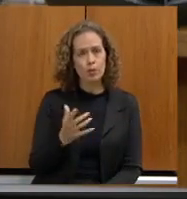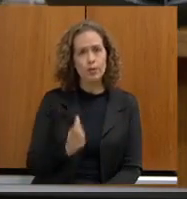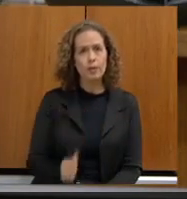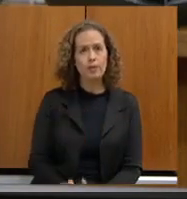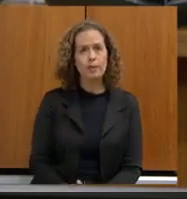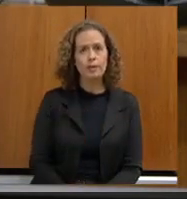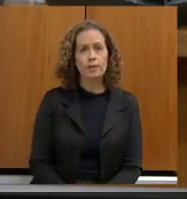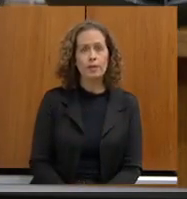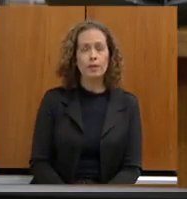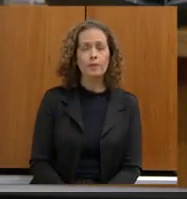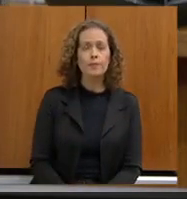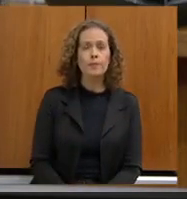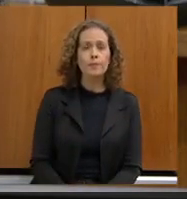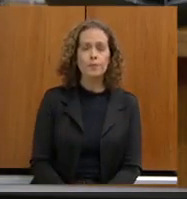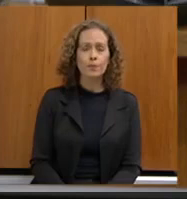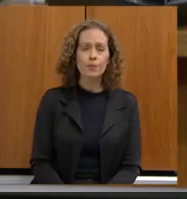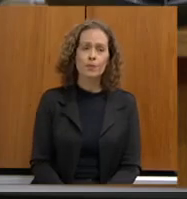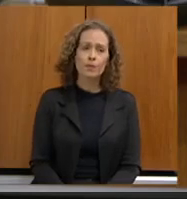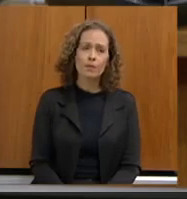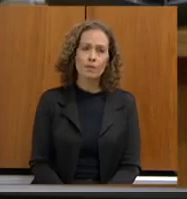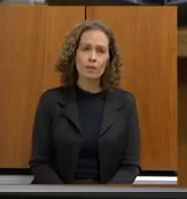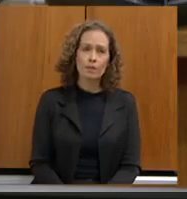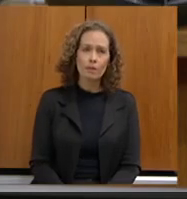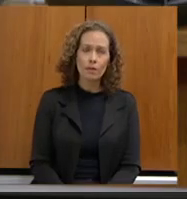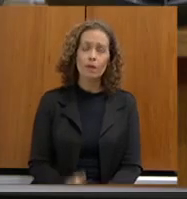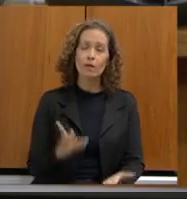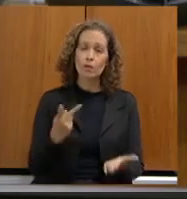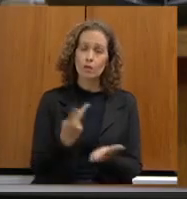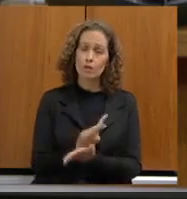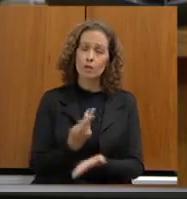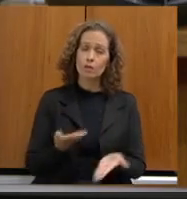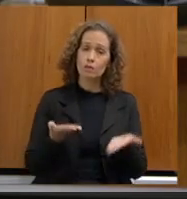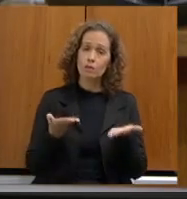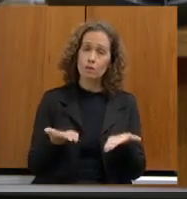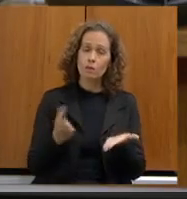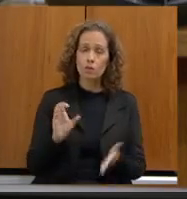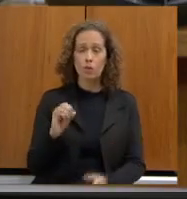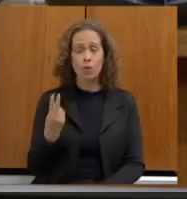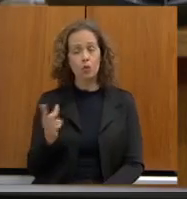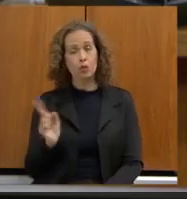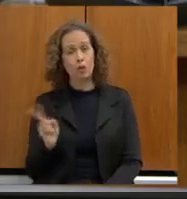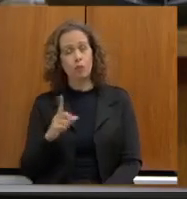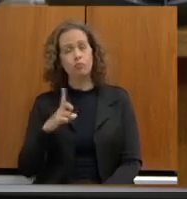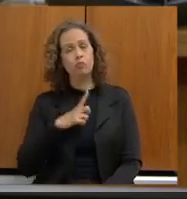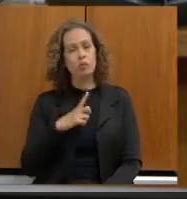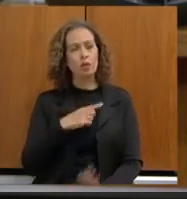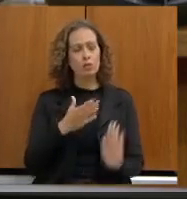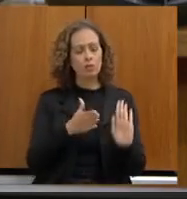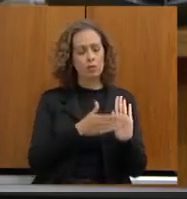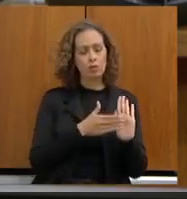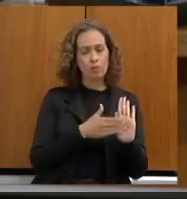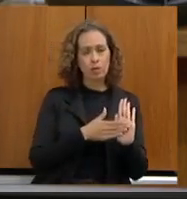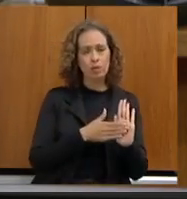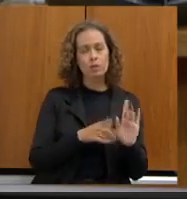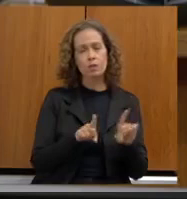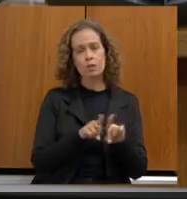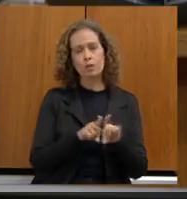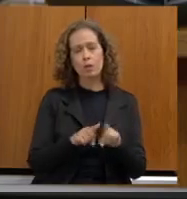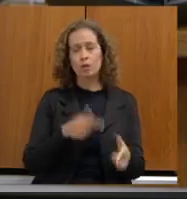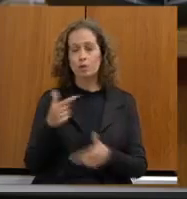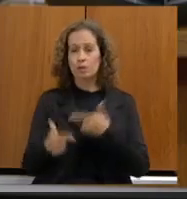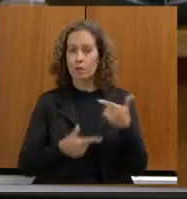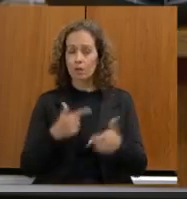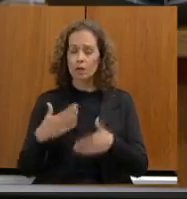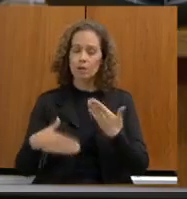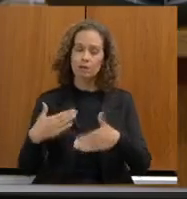ao mesmo tempo ocorrendo ou não ocorrendo isso não existe uma proposta também o trabalho que está sendo desenvolvido